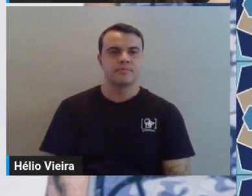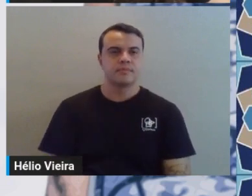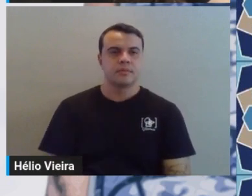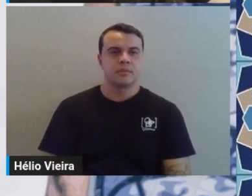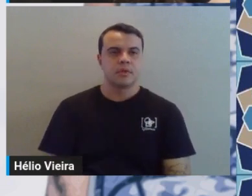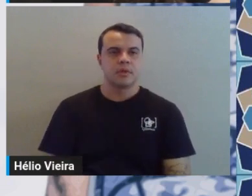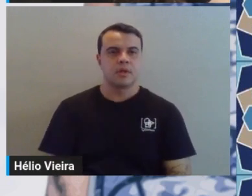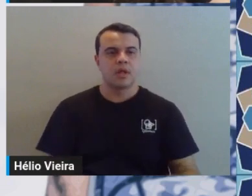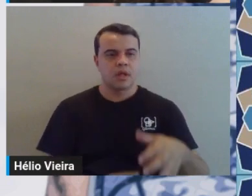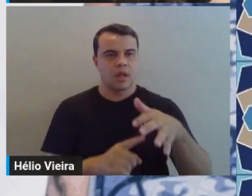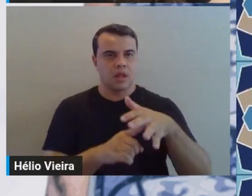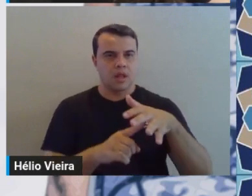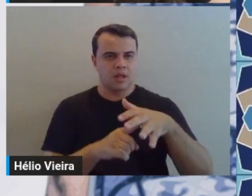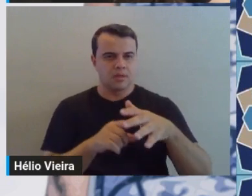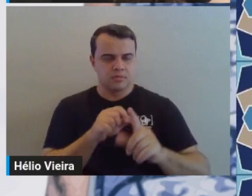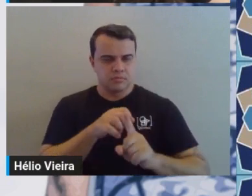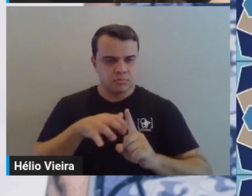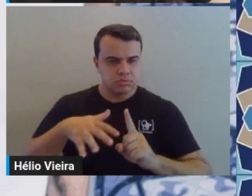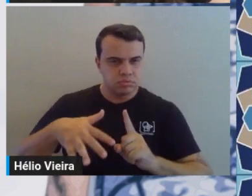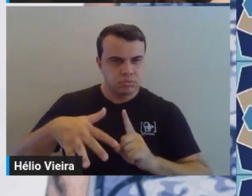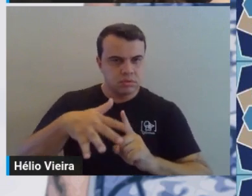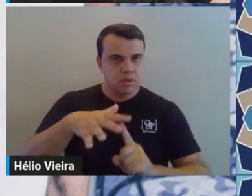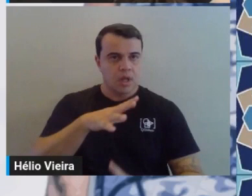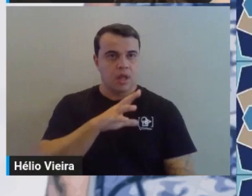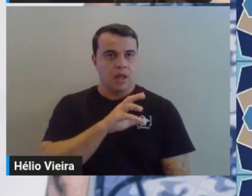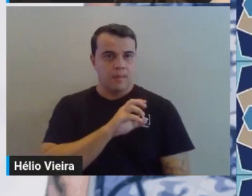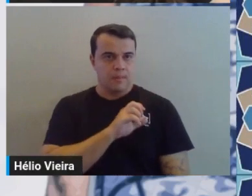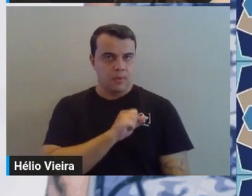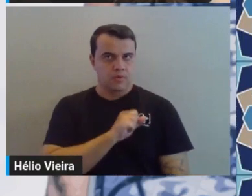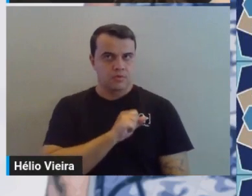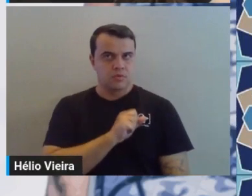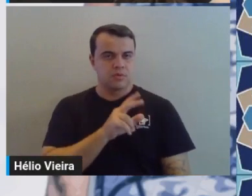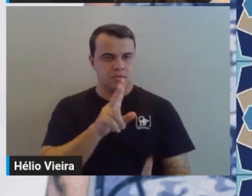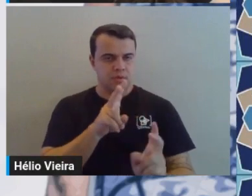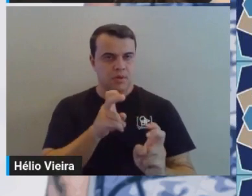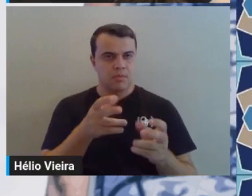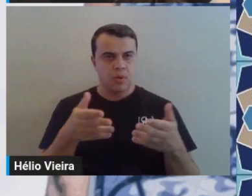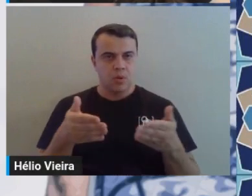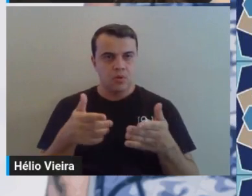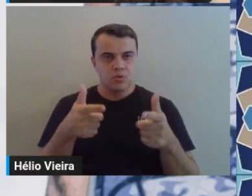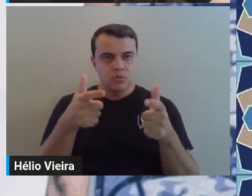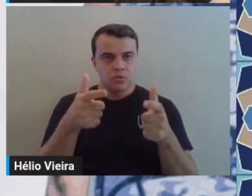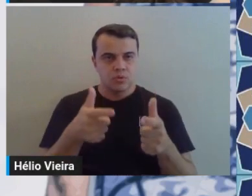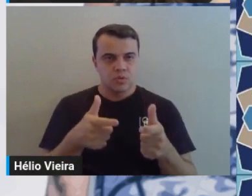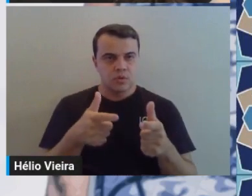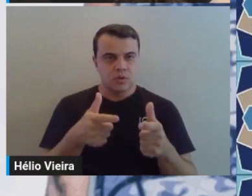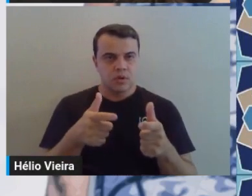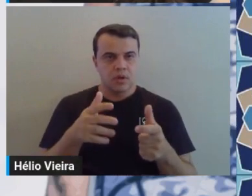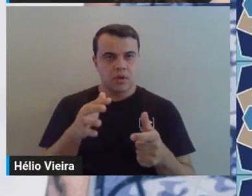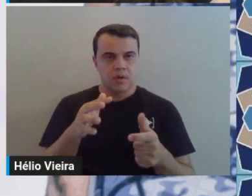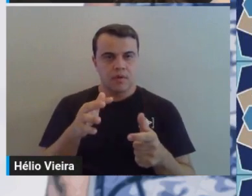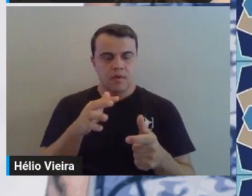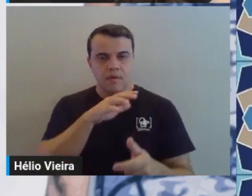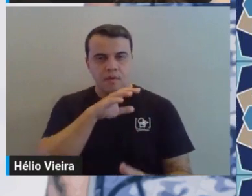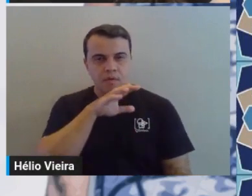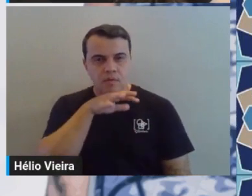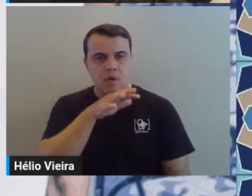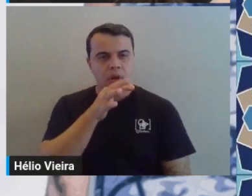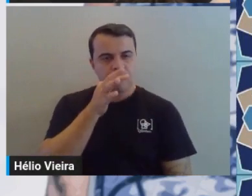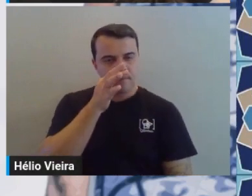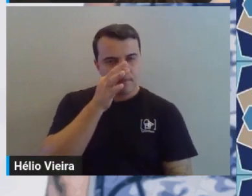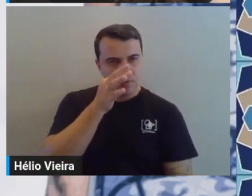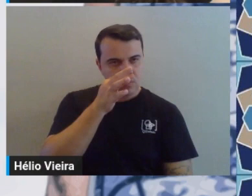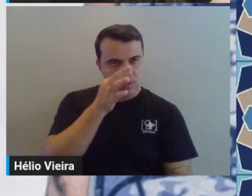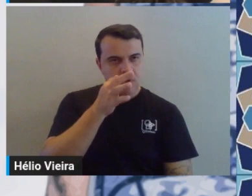dos Amores, hoje, ela é um recanto da flora e fauna,